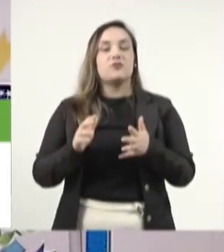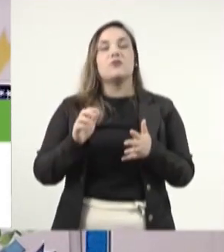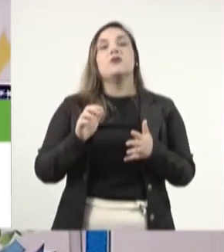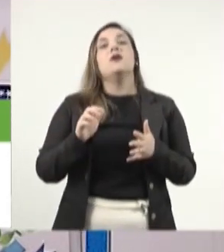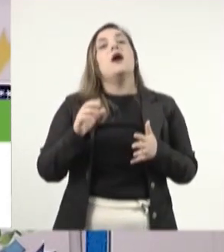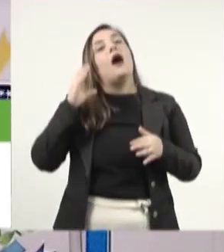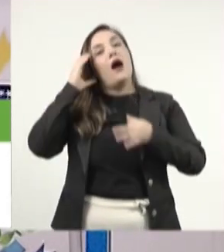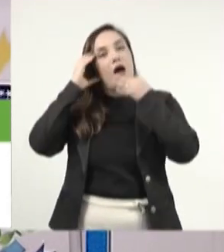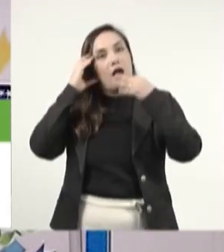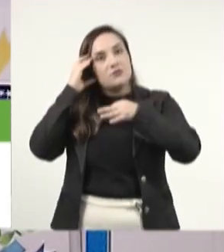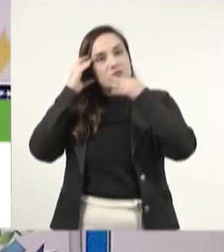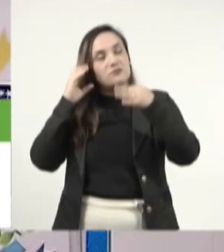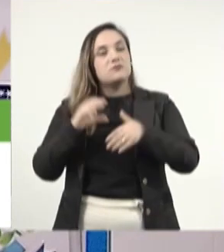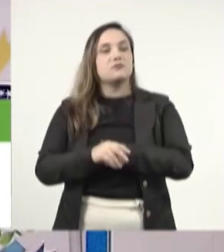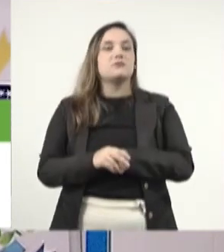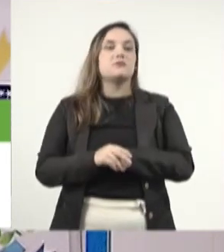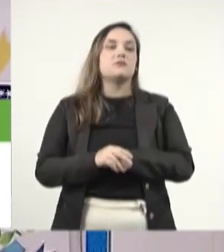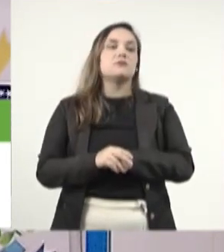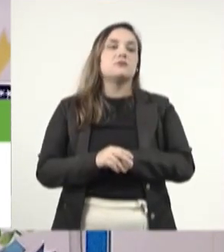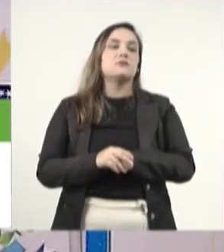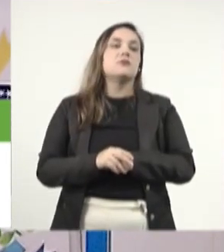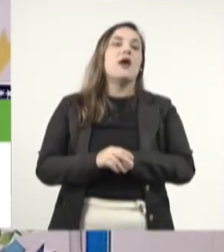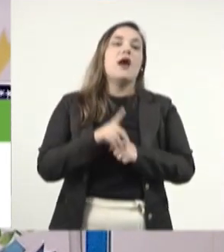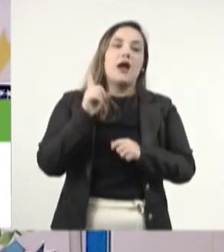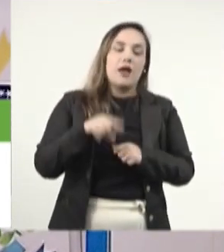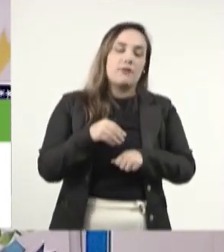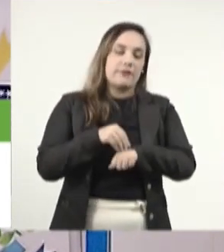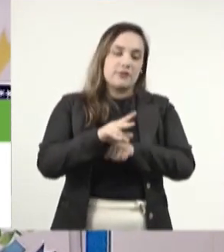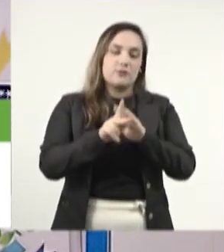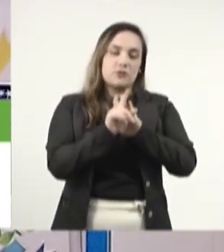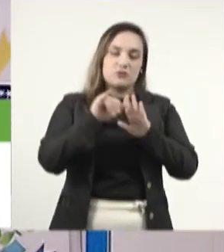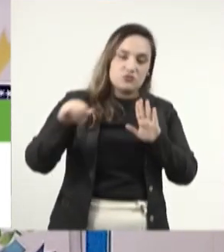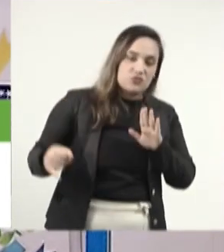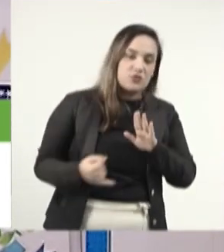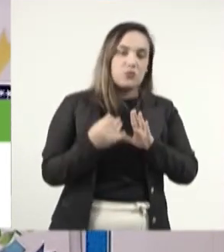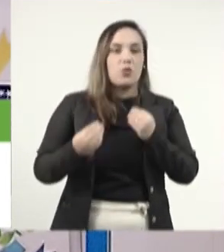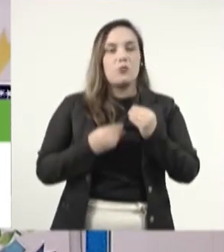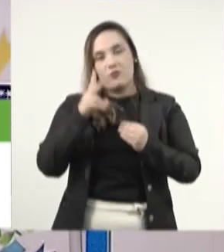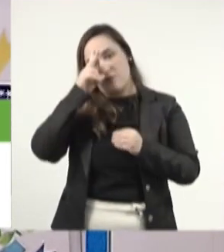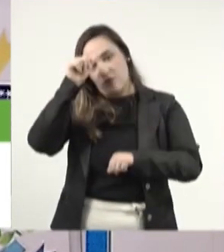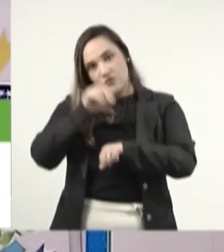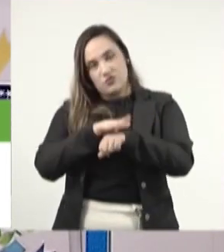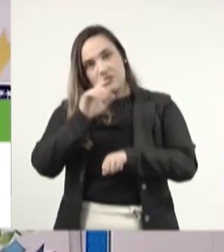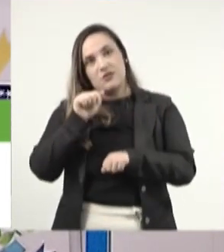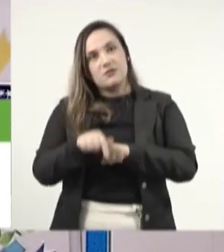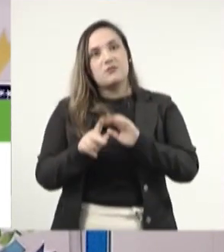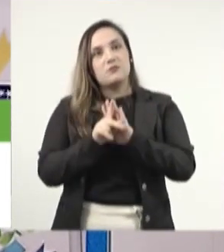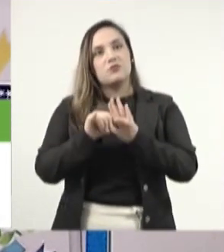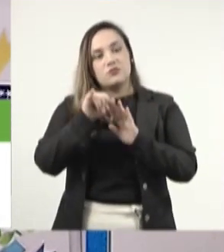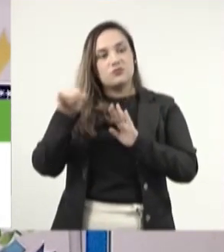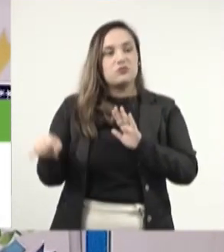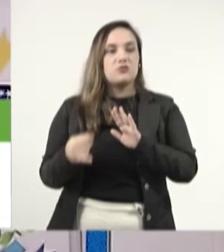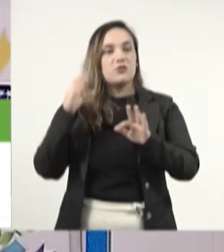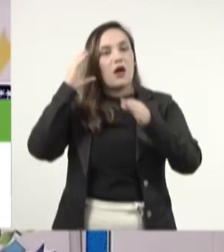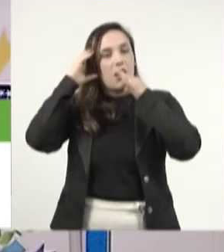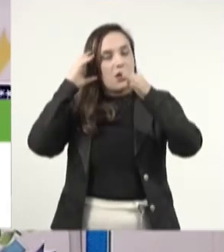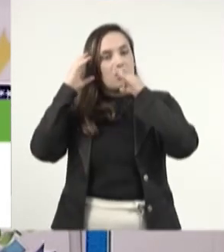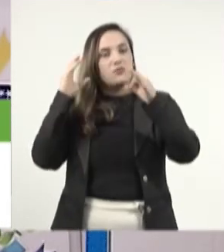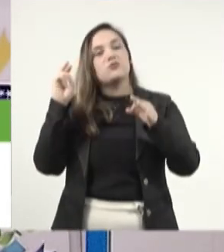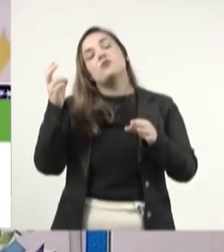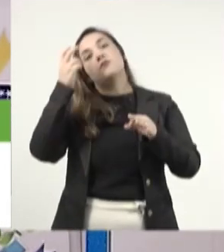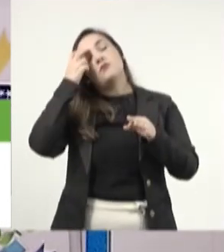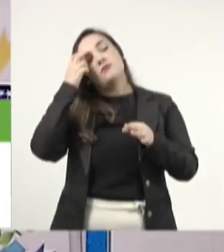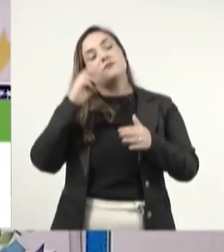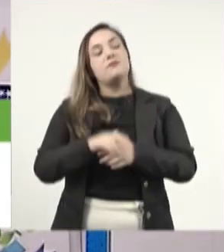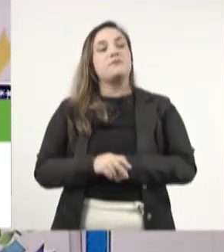comunitária, né, apoiando a manutenção dos projetos, a adoção de medidas de fortalecimento desses projetos de rádios comunitárias, né, a difusão da